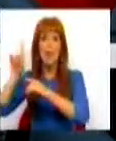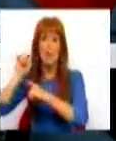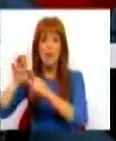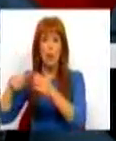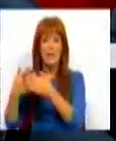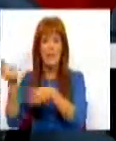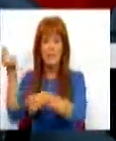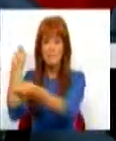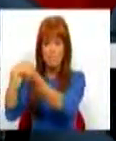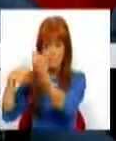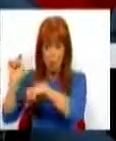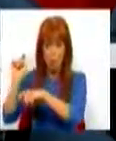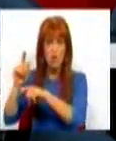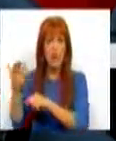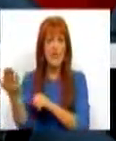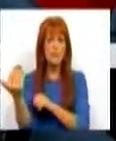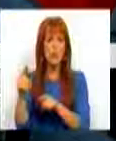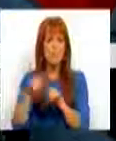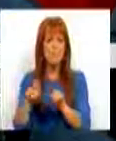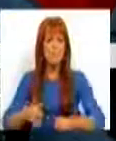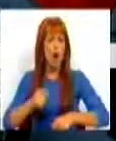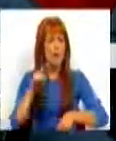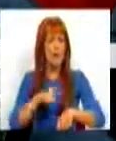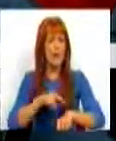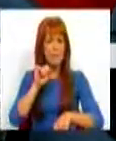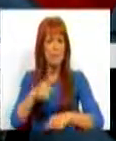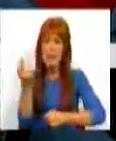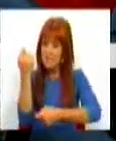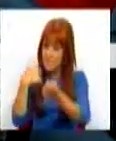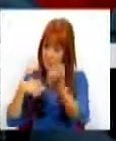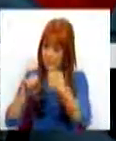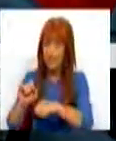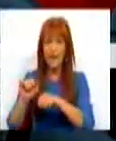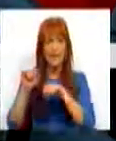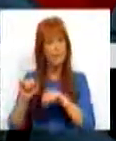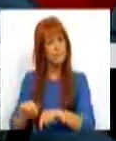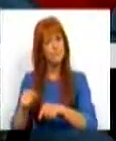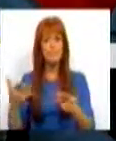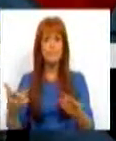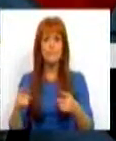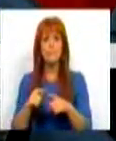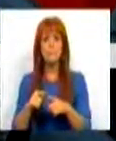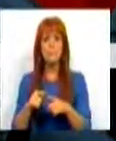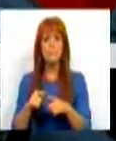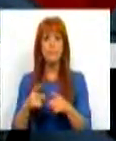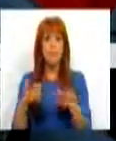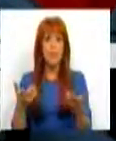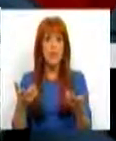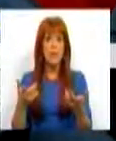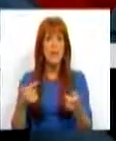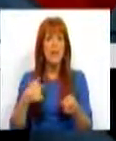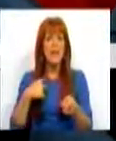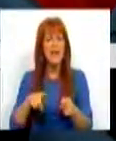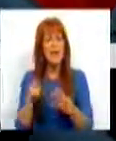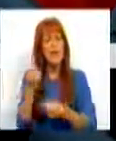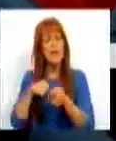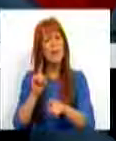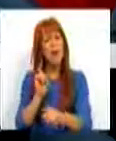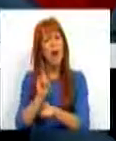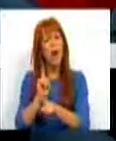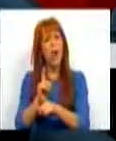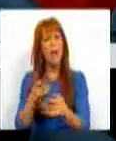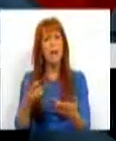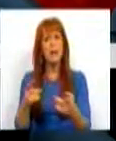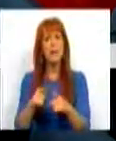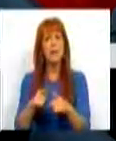prejudicial em relação a uma estratégia que aqui é apontada como diferente, que seria gerir